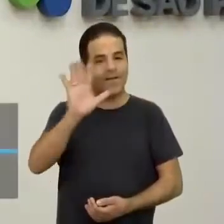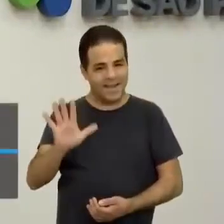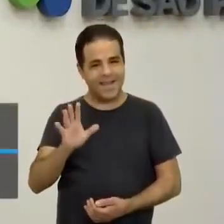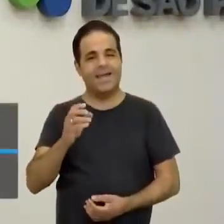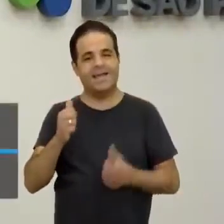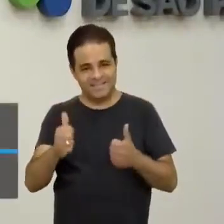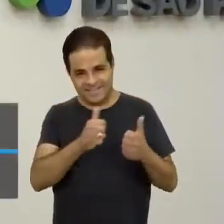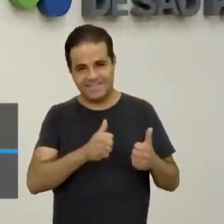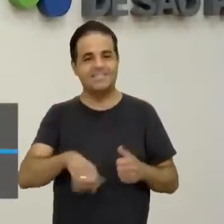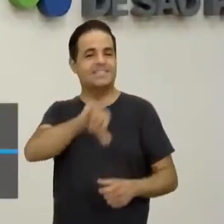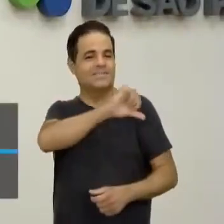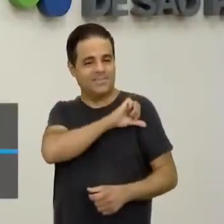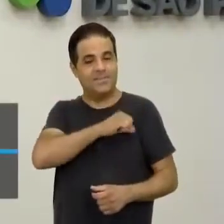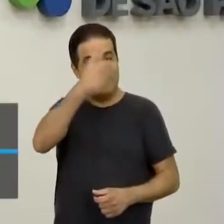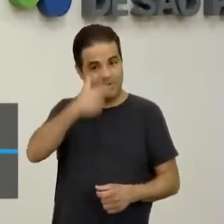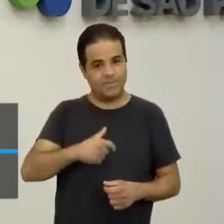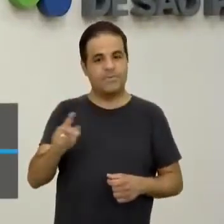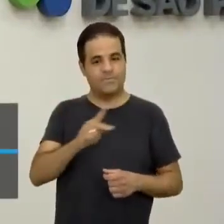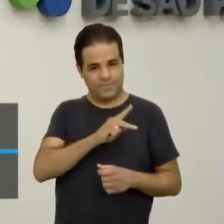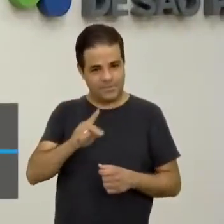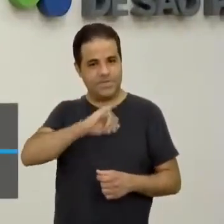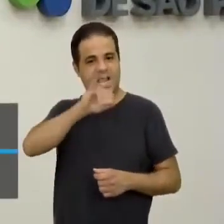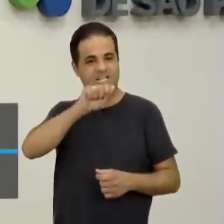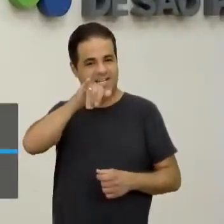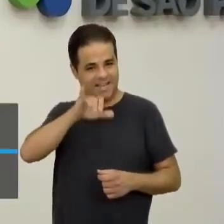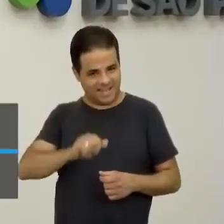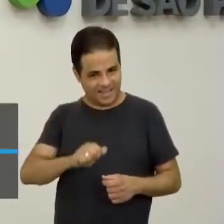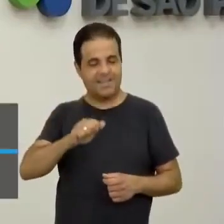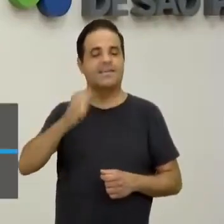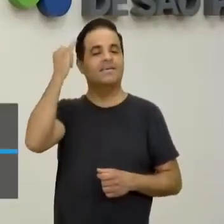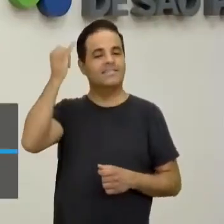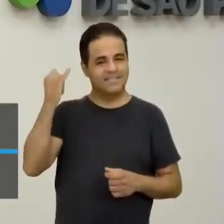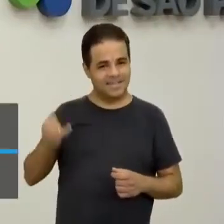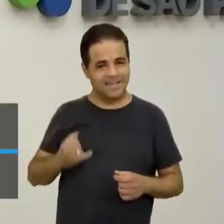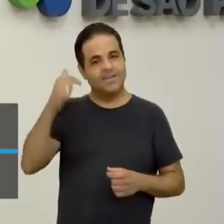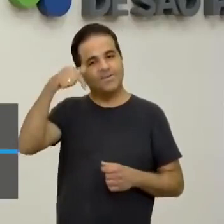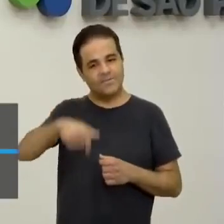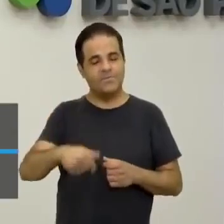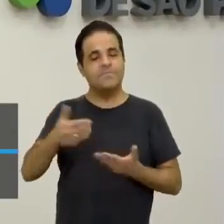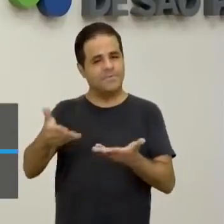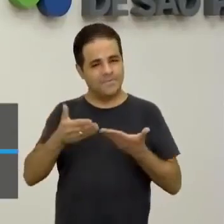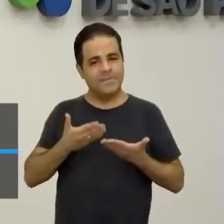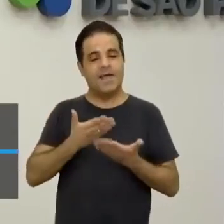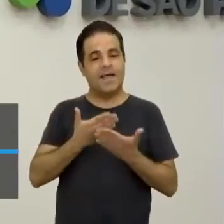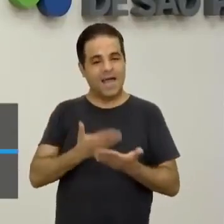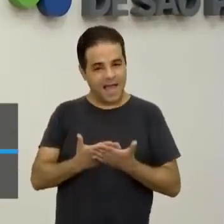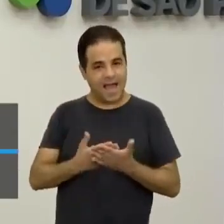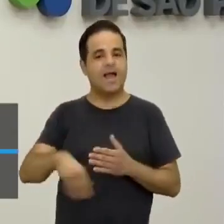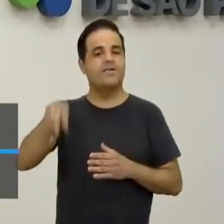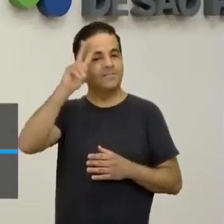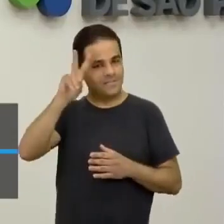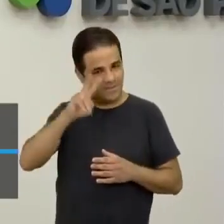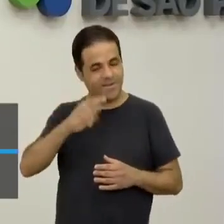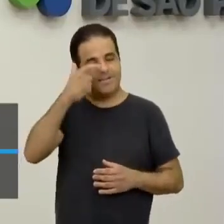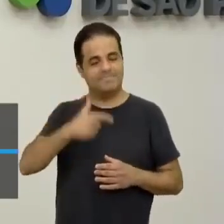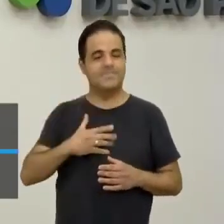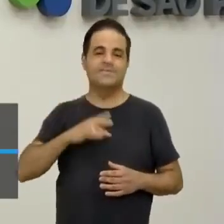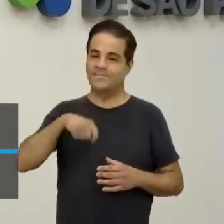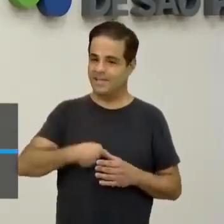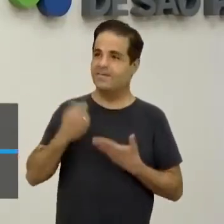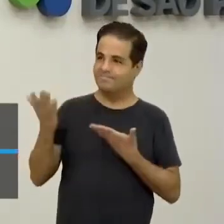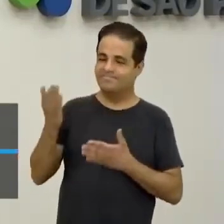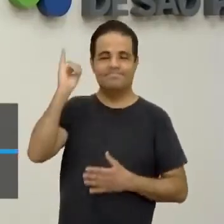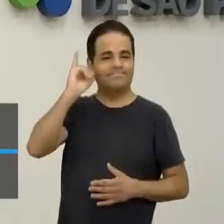Olá, pessoal do nono ano, eu sou a professora Janaína Jardim, sejam bem-vindos à nossa aula de História, esse é o meu sinal. E